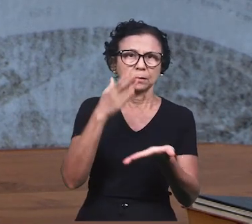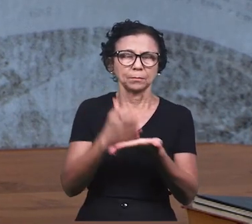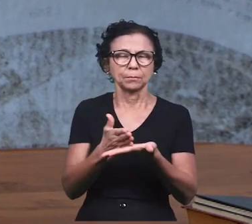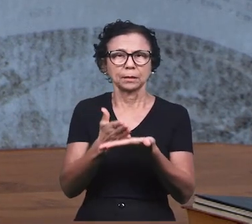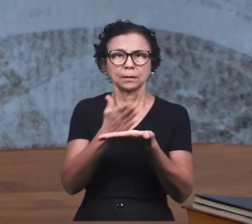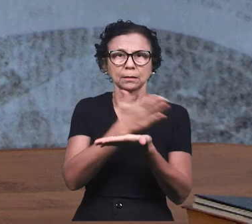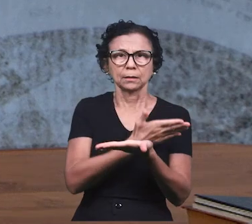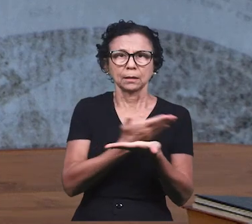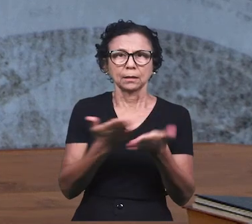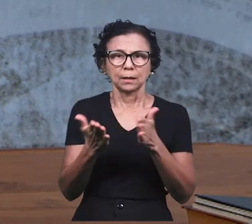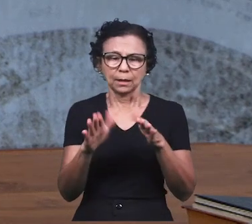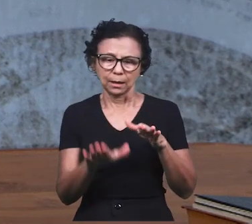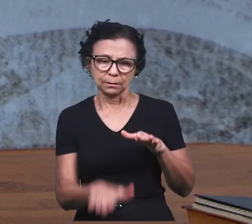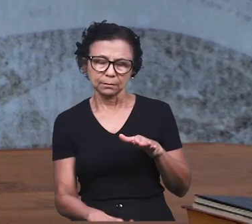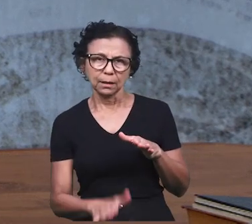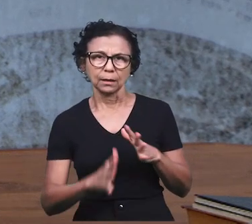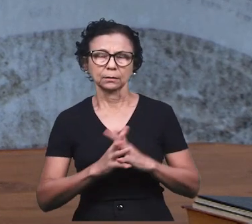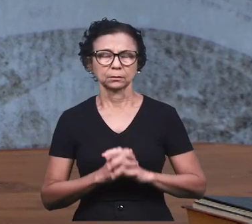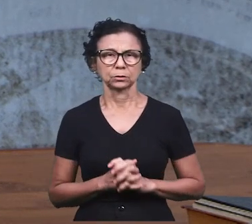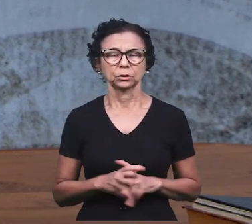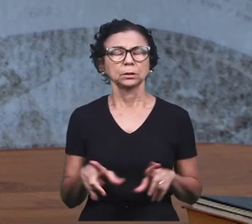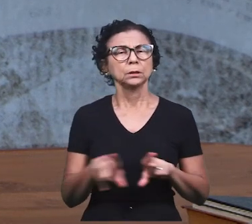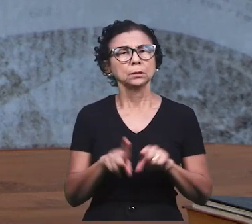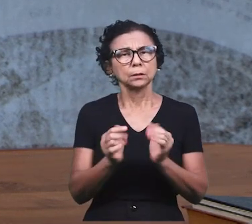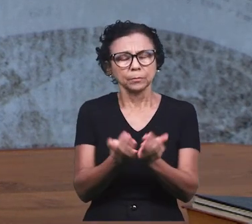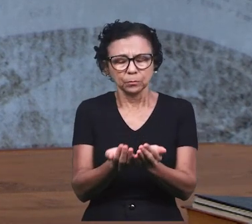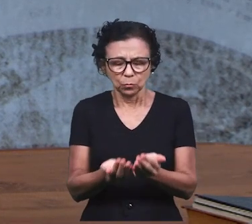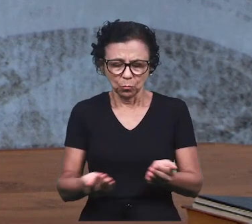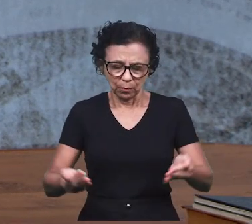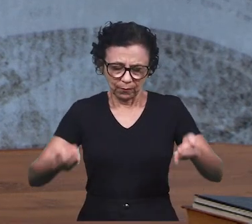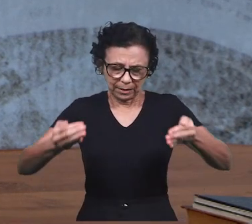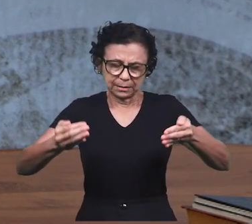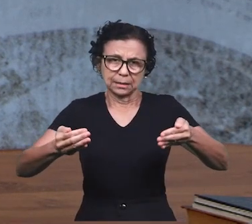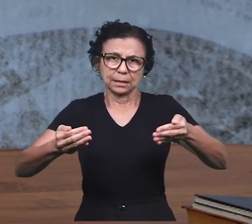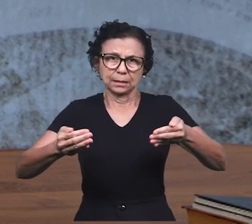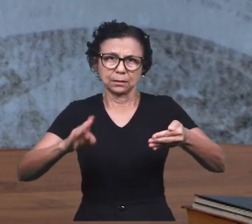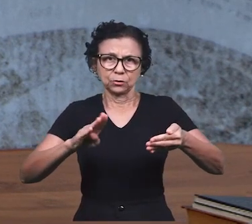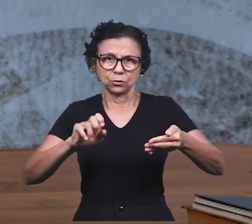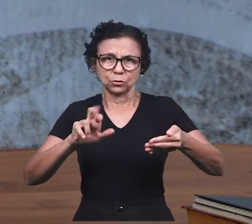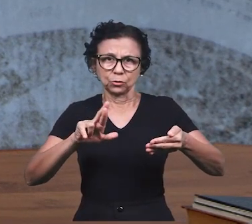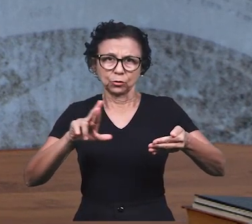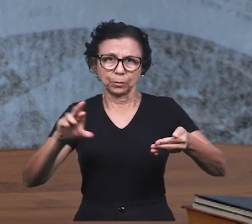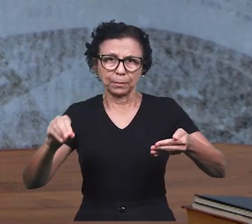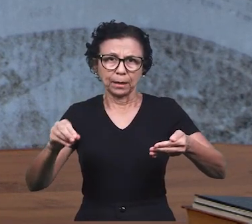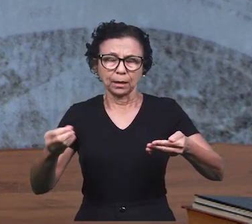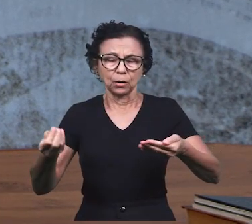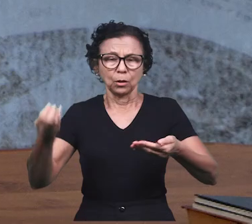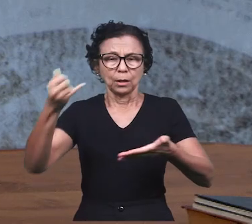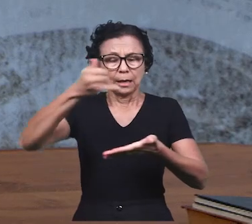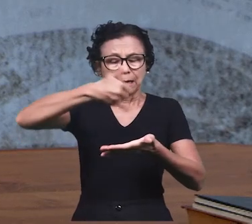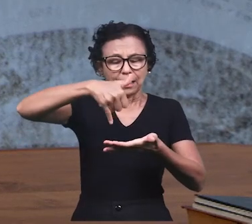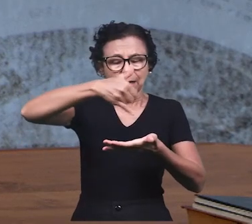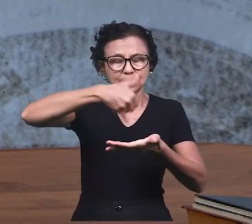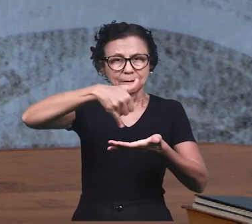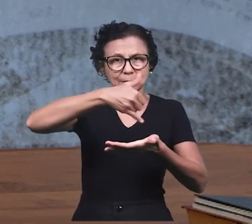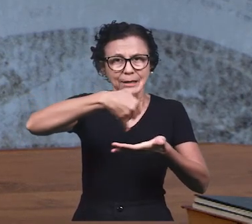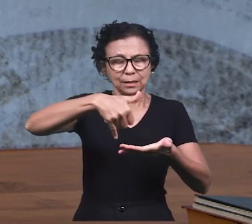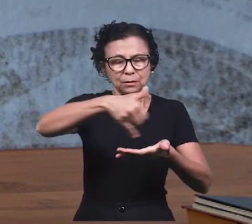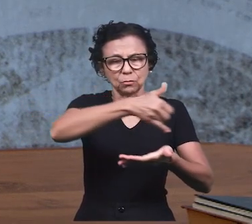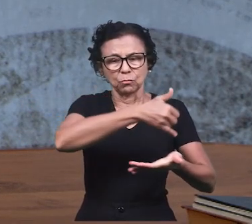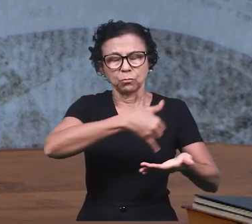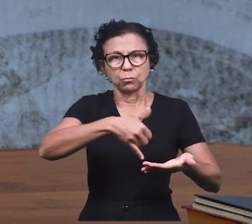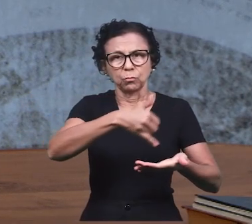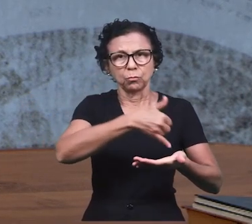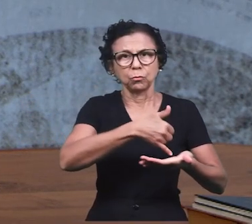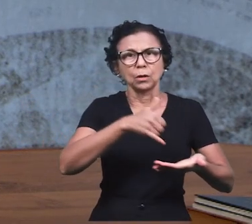tarde. Numa caçoula se fará com azeite, cozida a trarás, e os pedaços cozidos